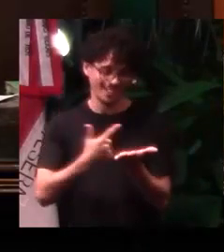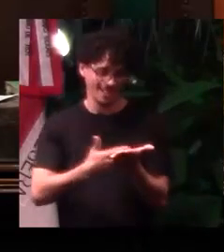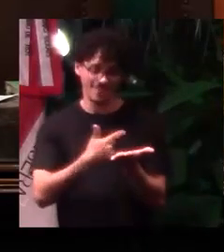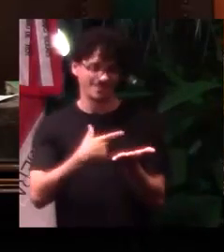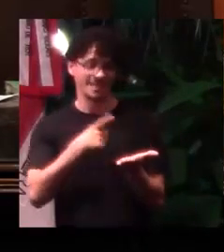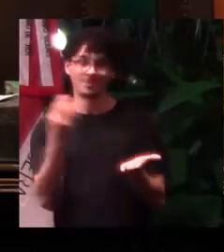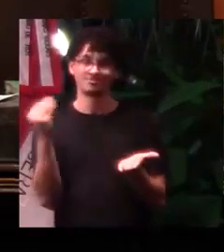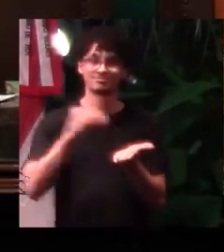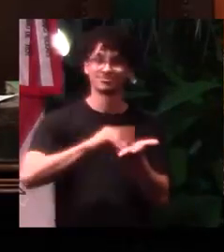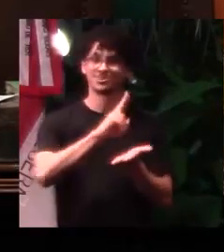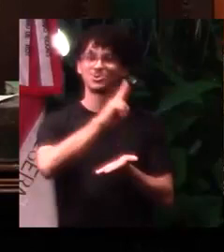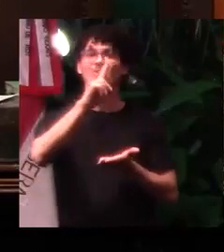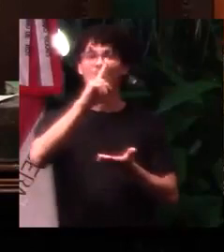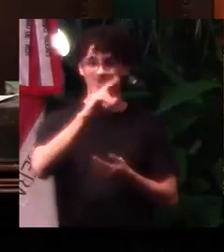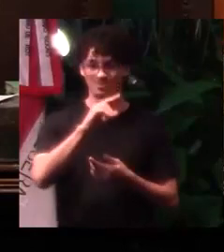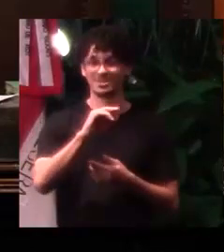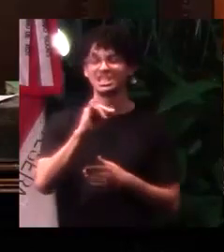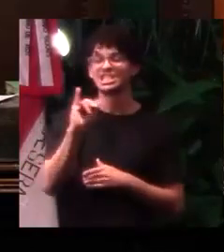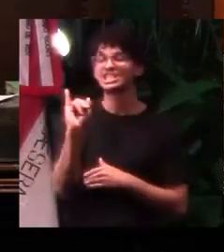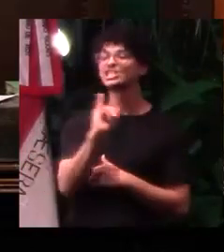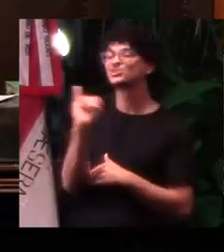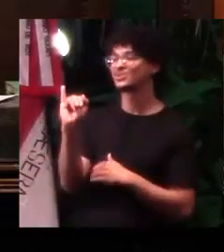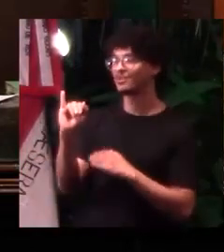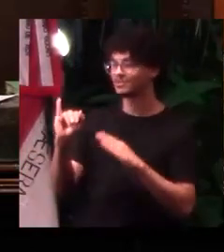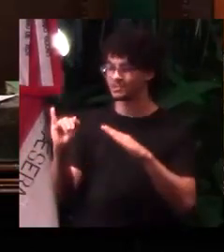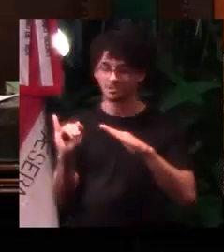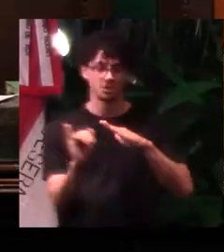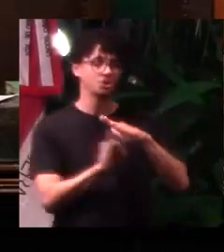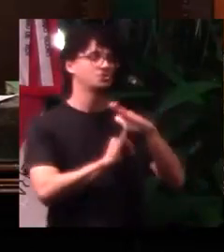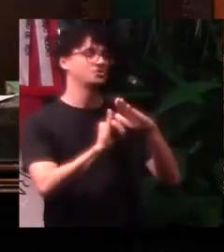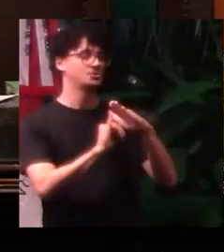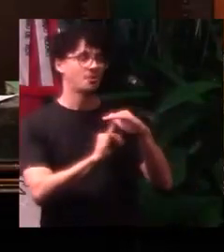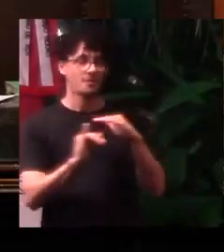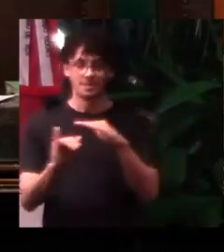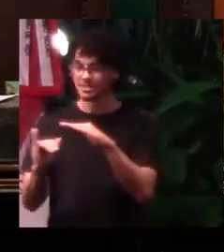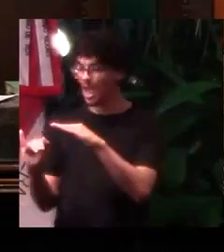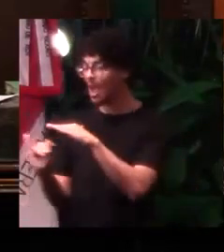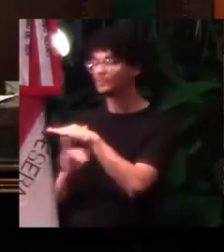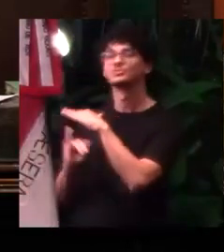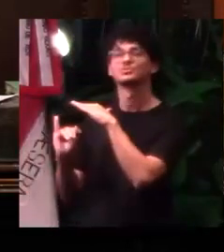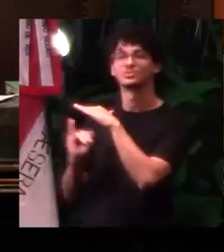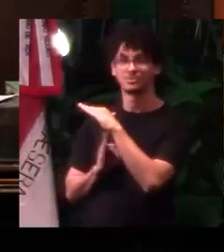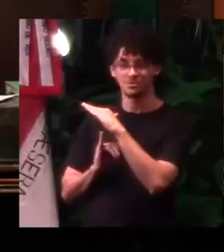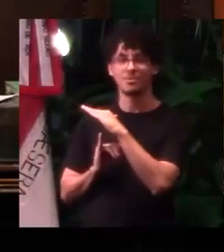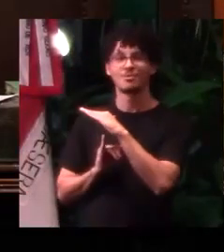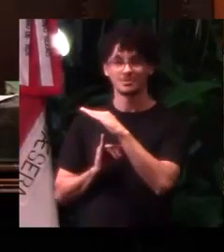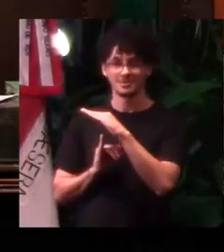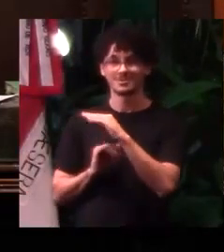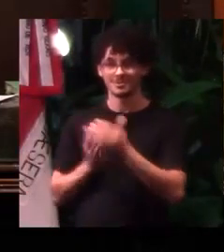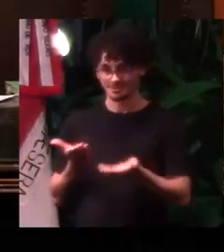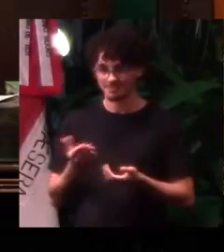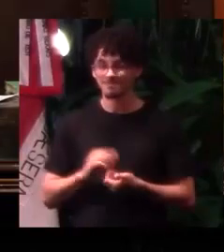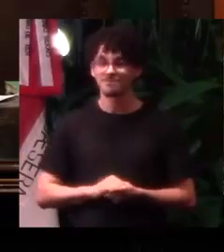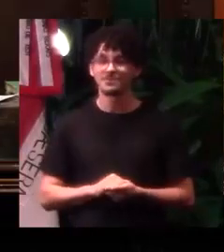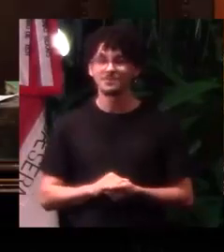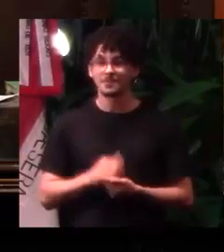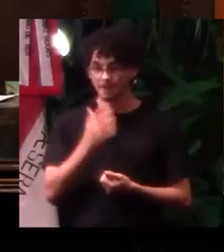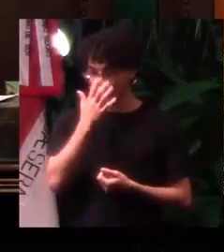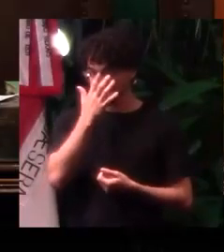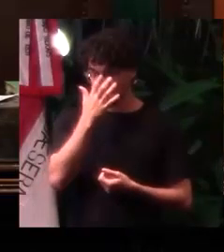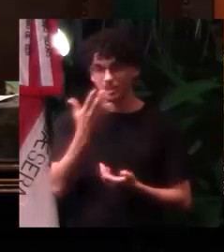de instituições. As instituições de direito civil de Caio Mário da Silva Pereira, por exemplo, é uma delas,